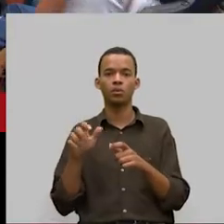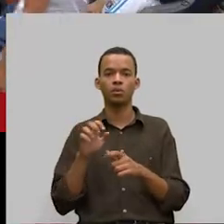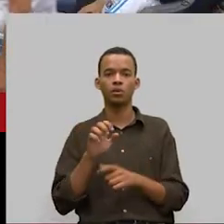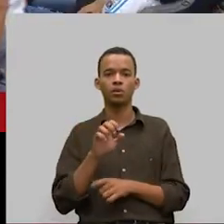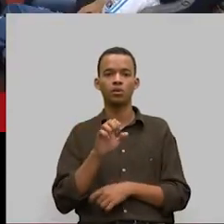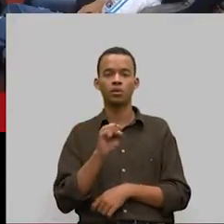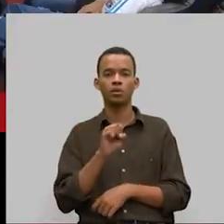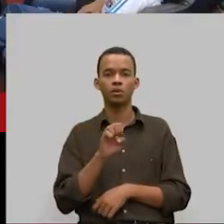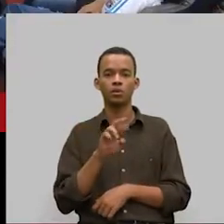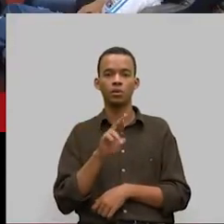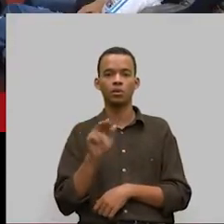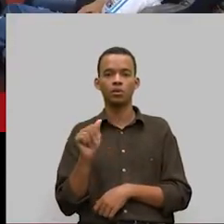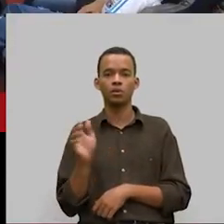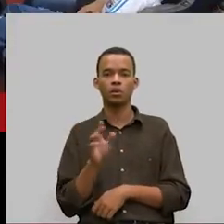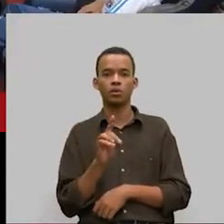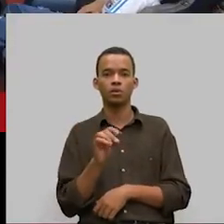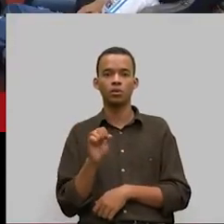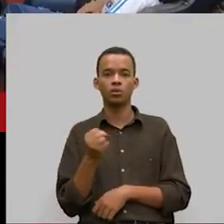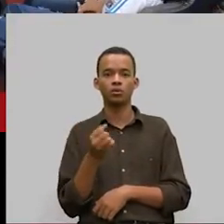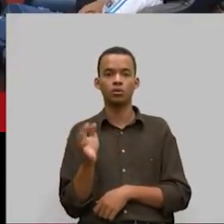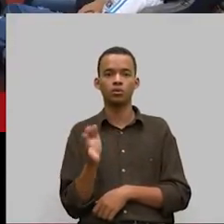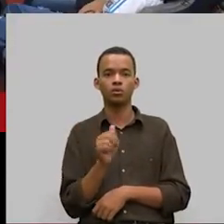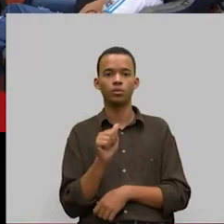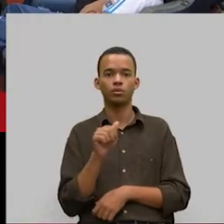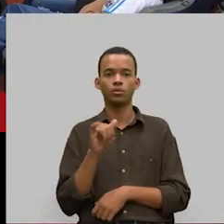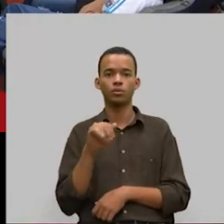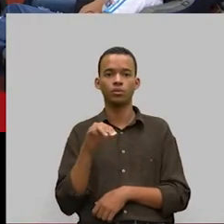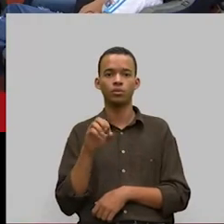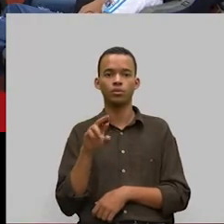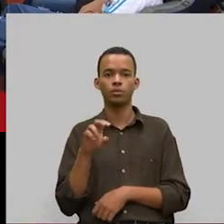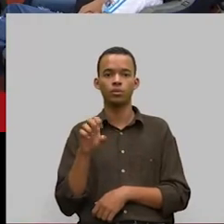Alex da escola família Agrícola de natalândia